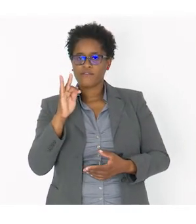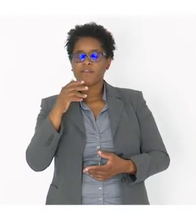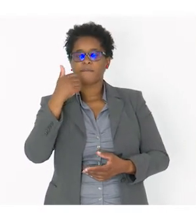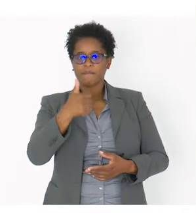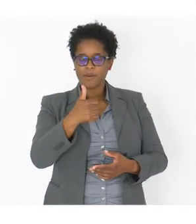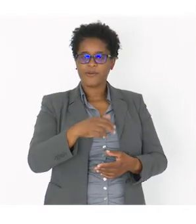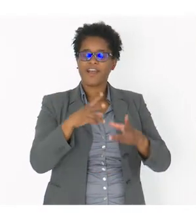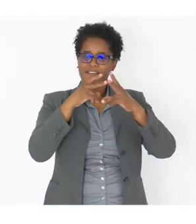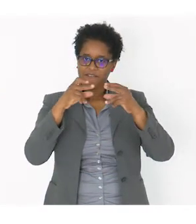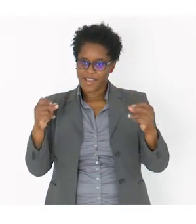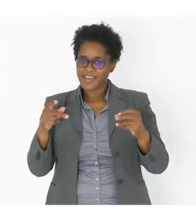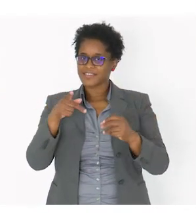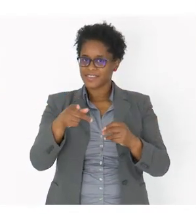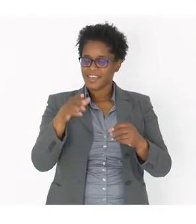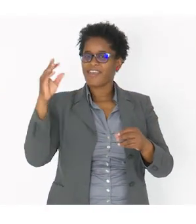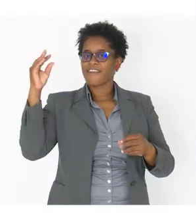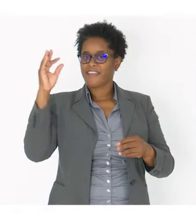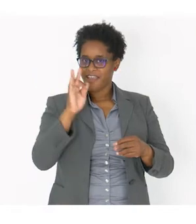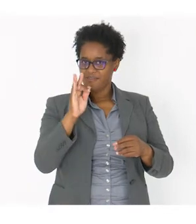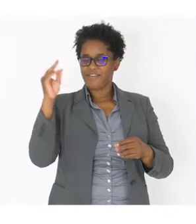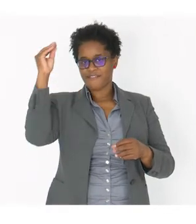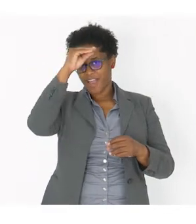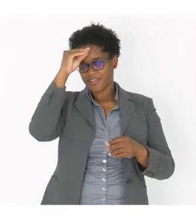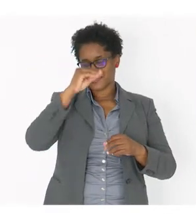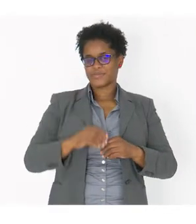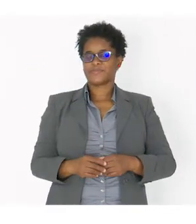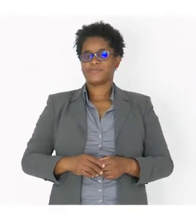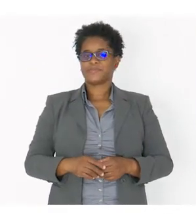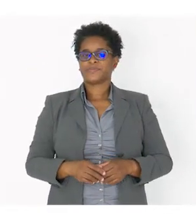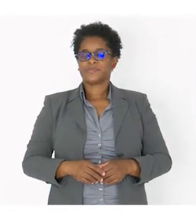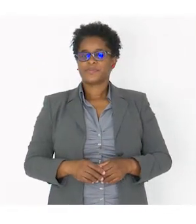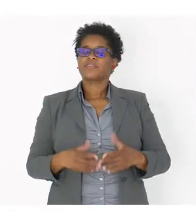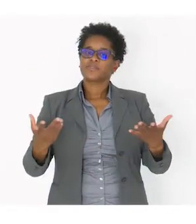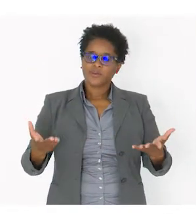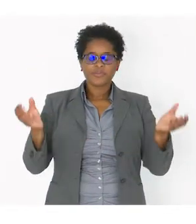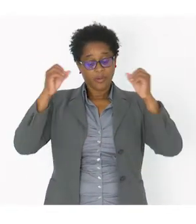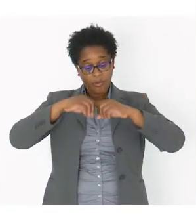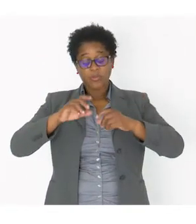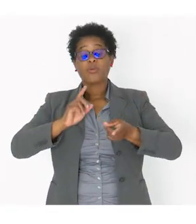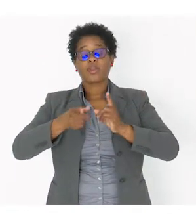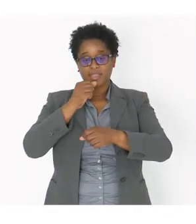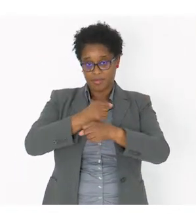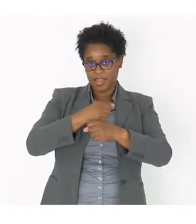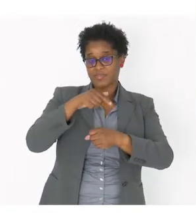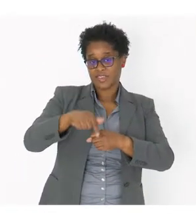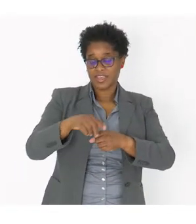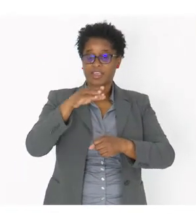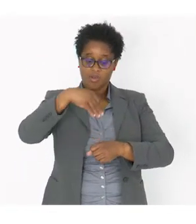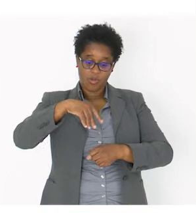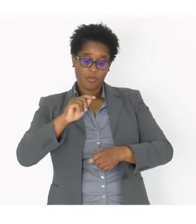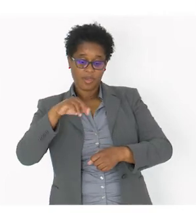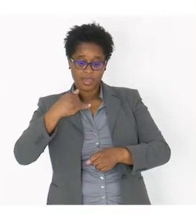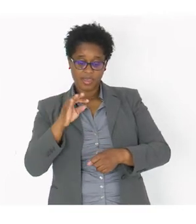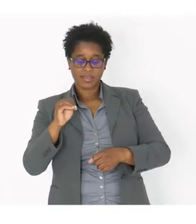Boa! A frase é falsa. De acordo com aquilo que vimos, o pênis e